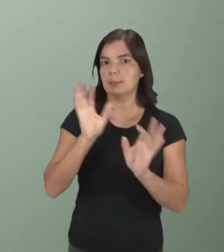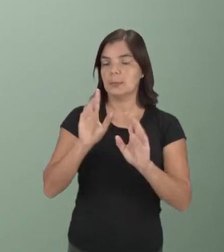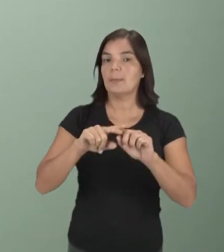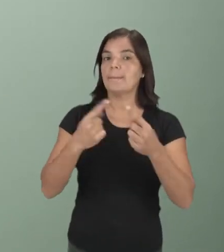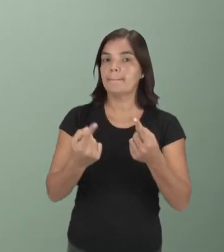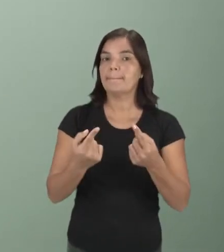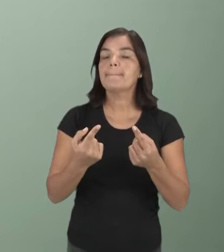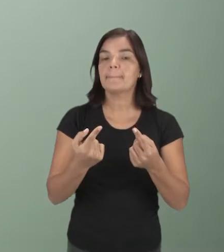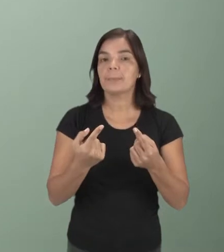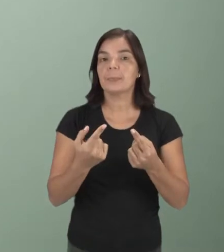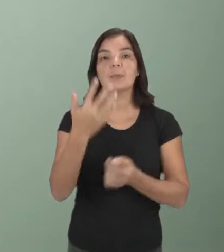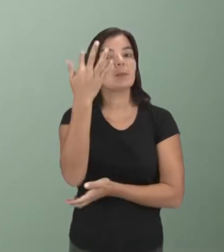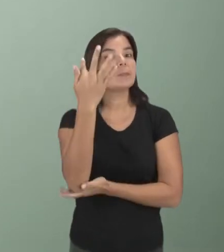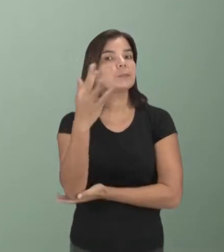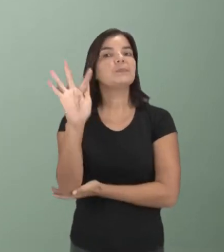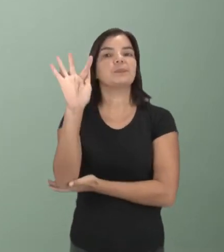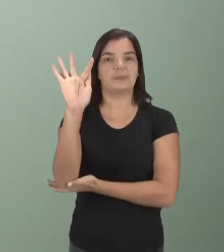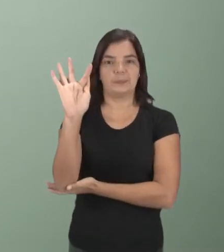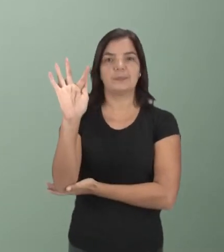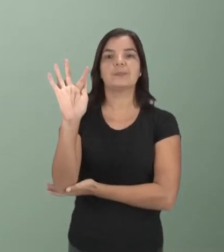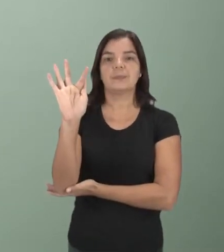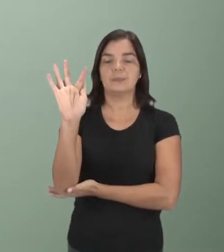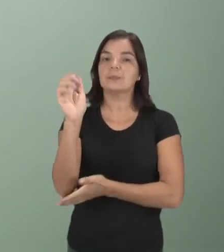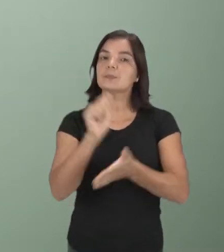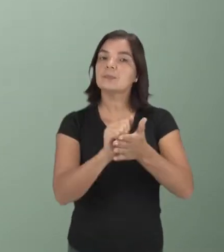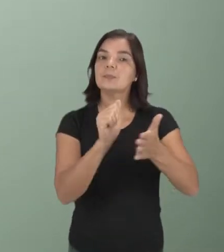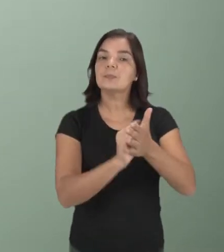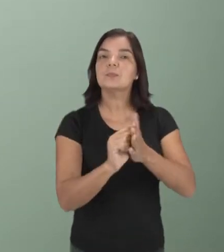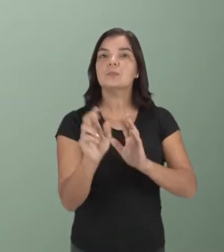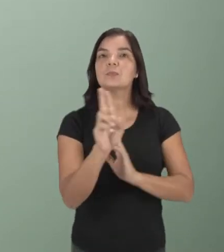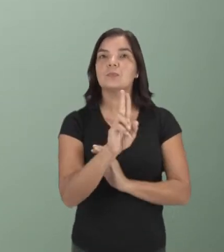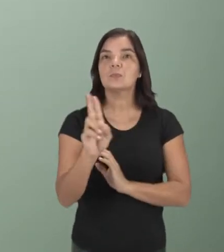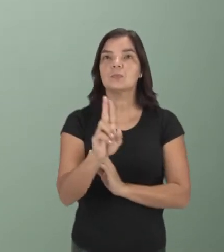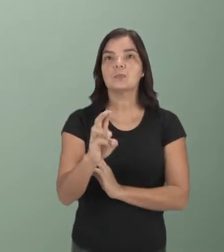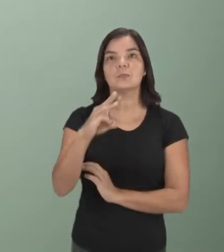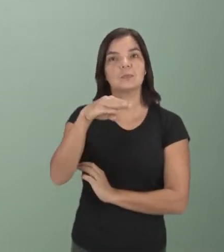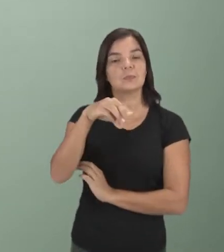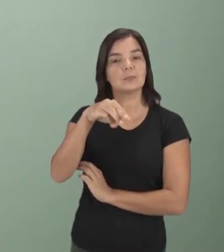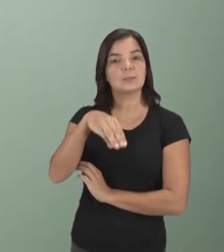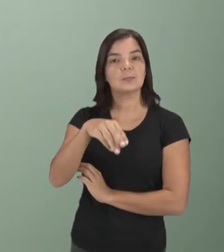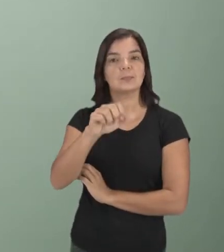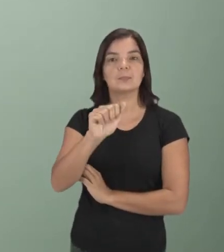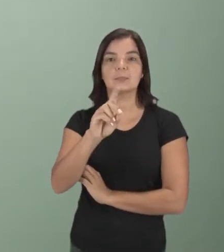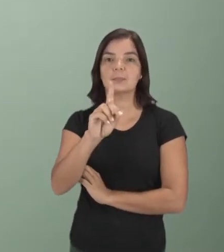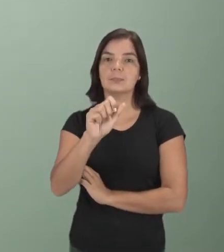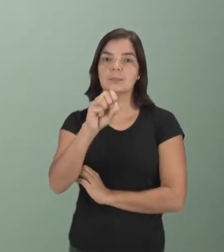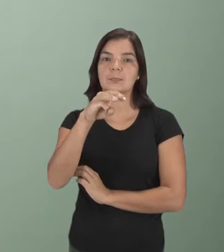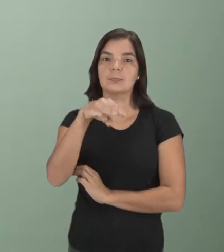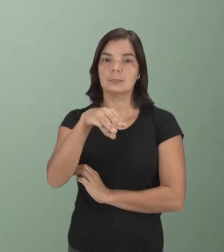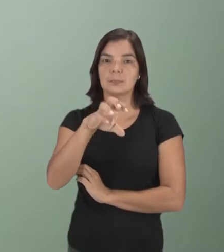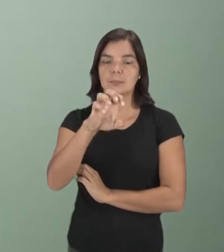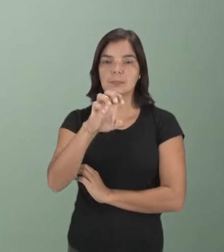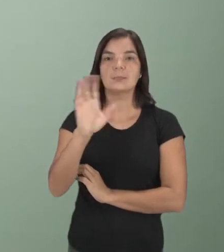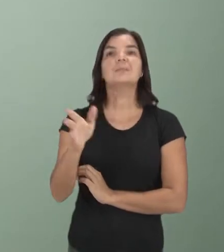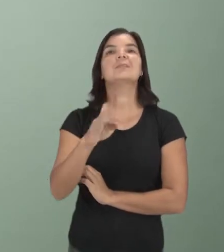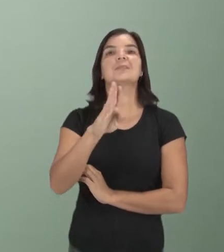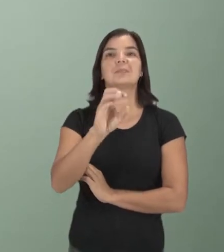Foi uma obra francesa, cujo nome é esse que vocês veem, Madame